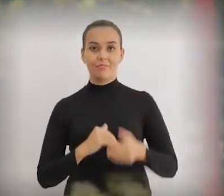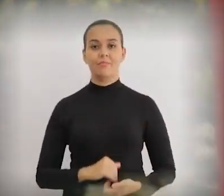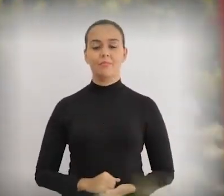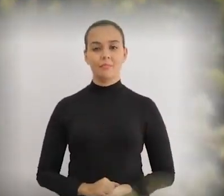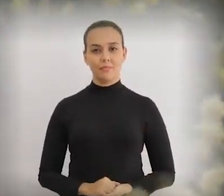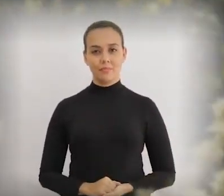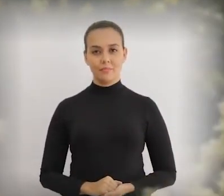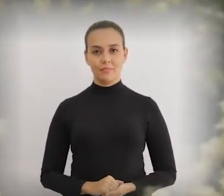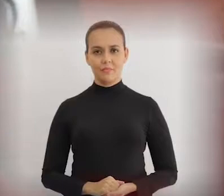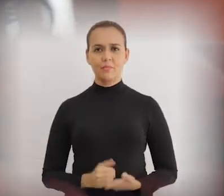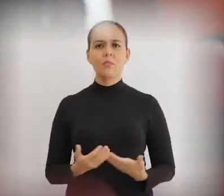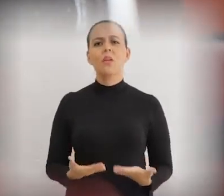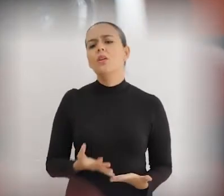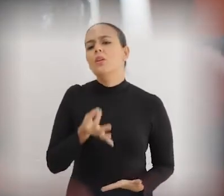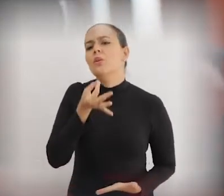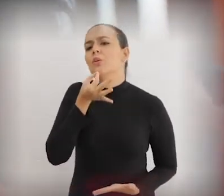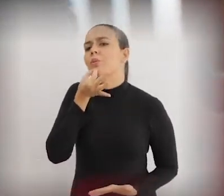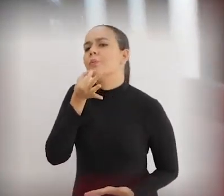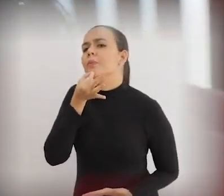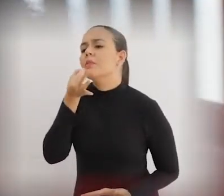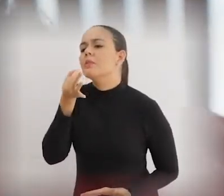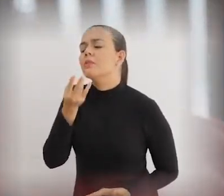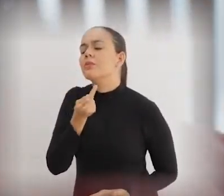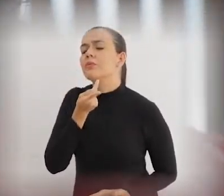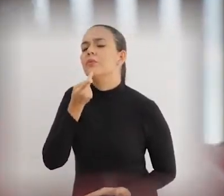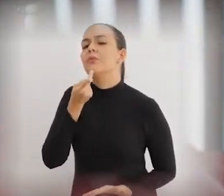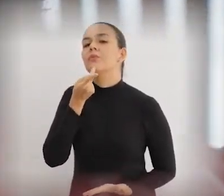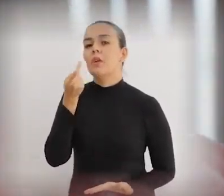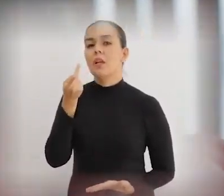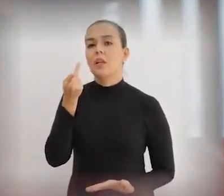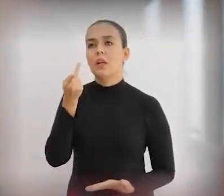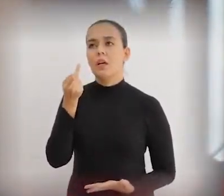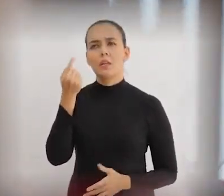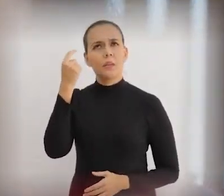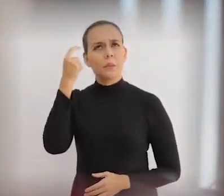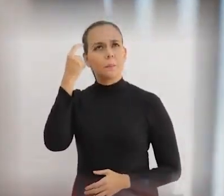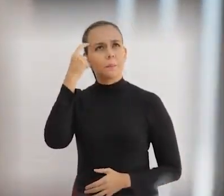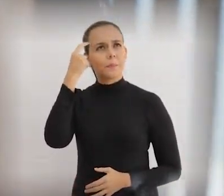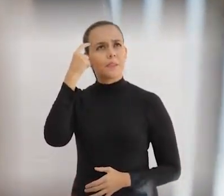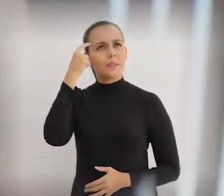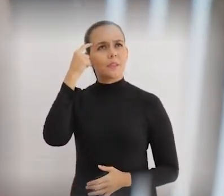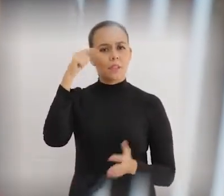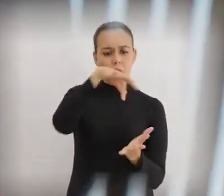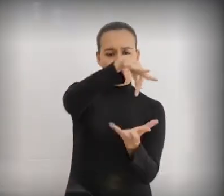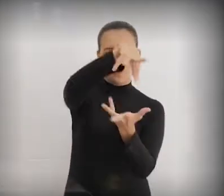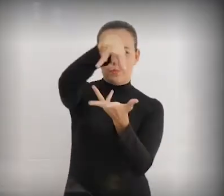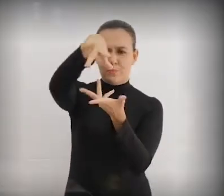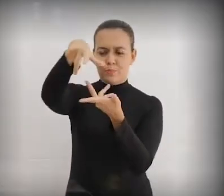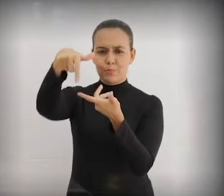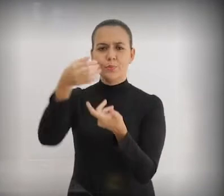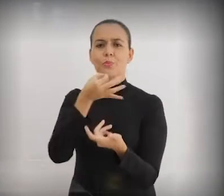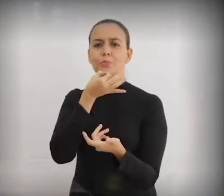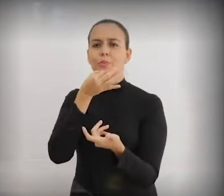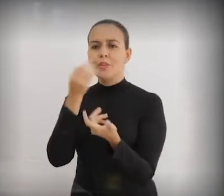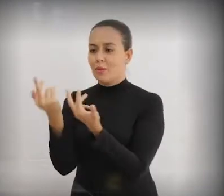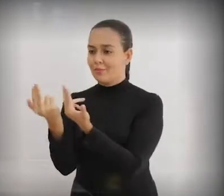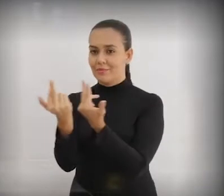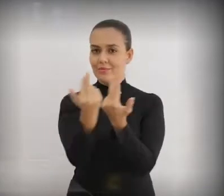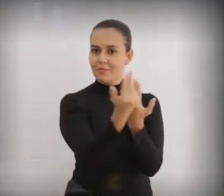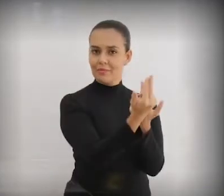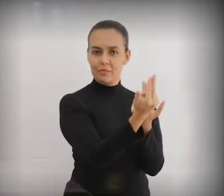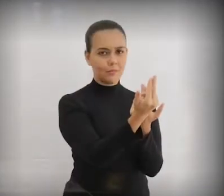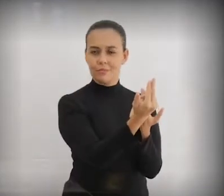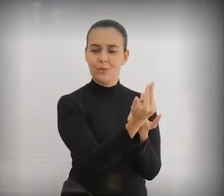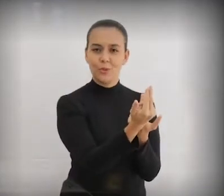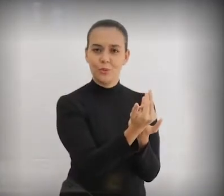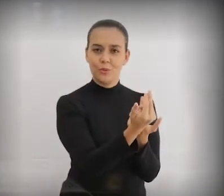O lugar de fala, eu acho que é muito interessante para a gente pensar que não existe mais essa ideia desse universal, de um sujeito universal onde todos são iguais. Não,